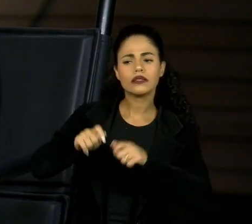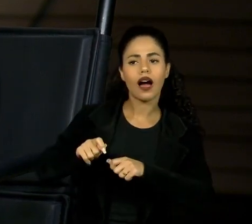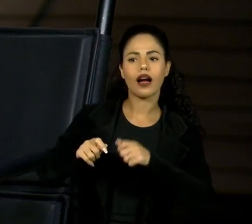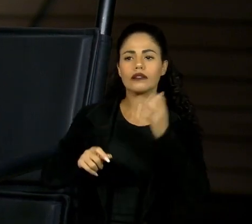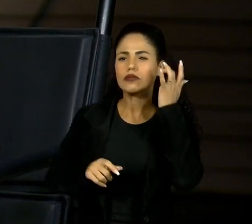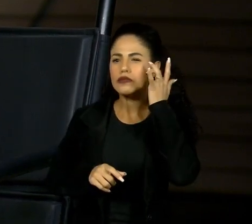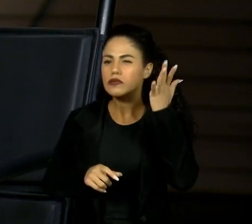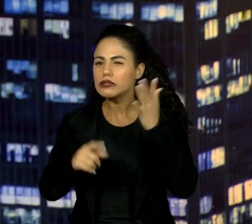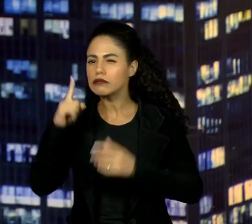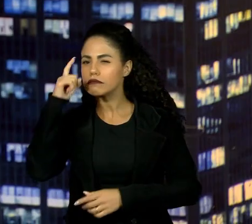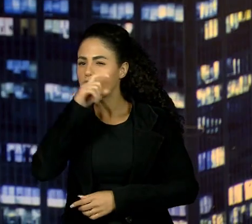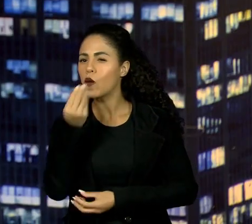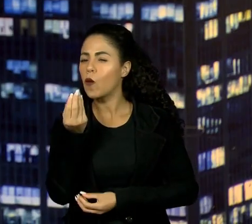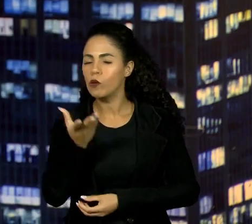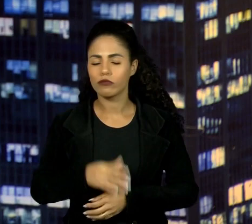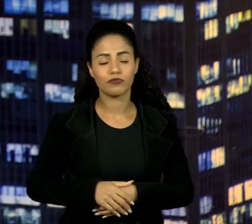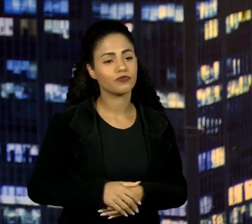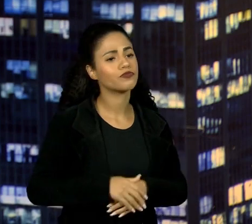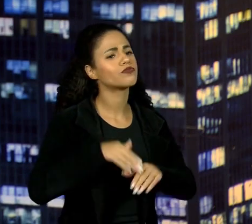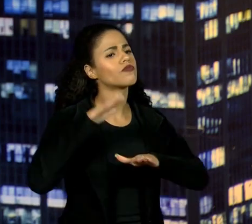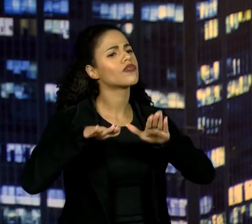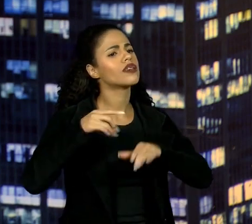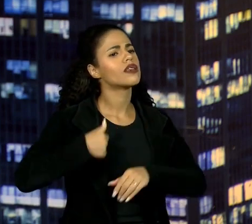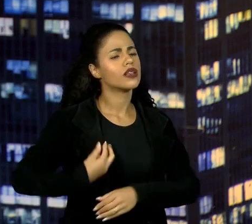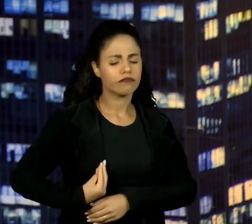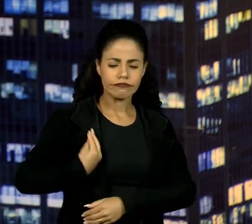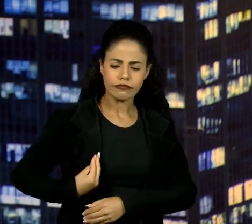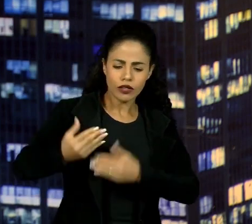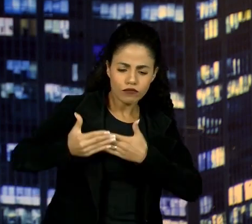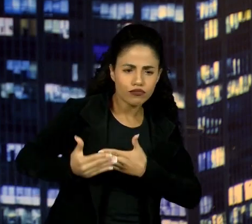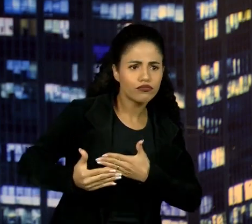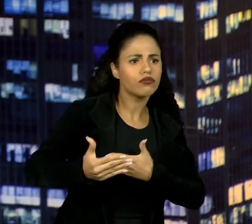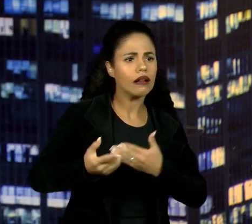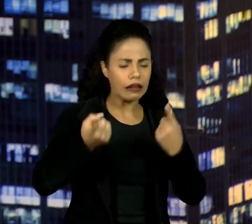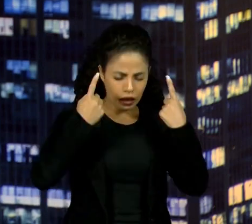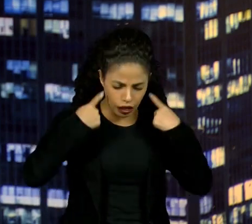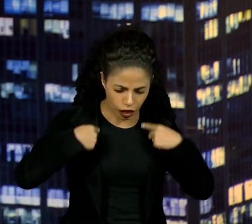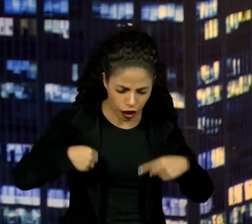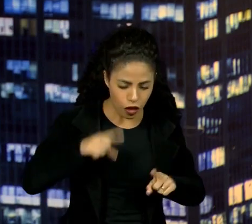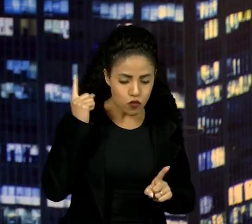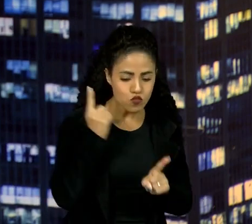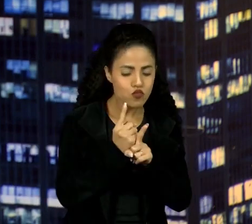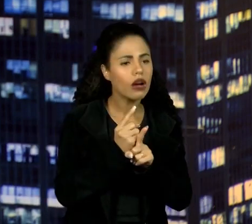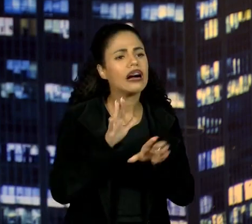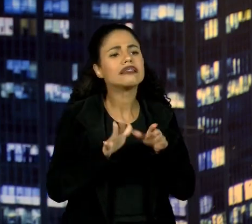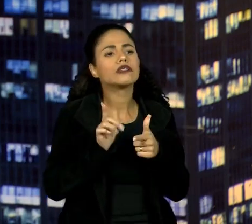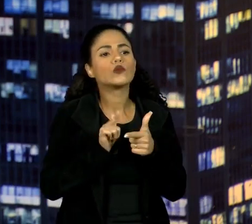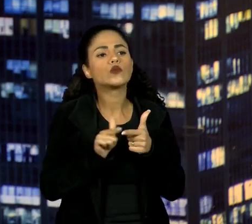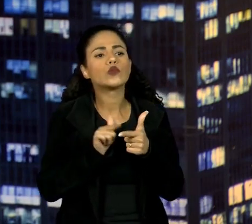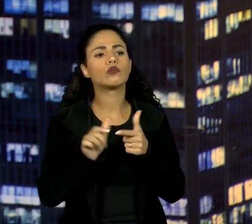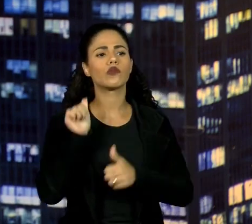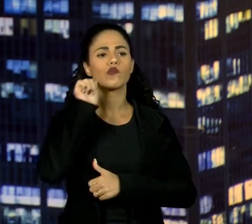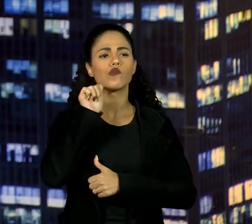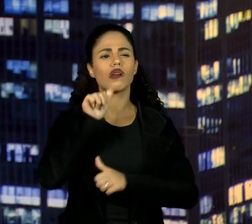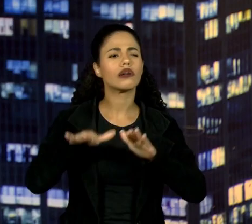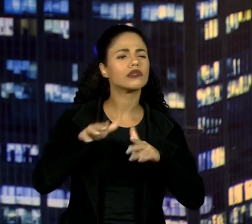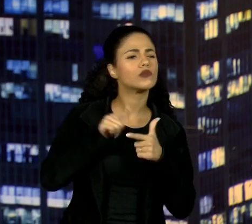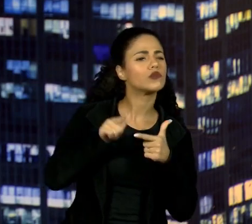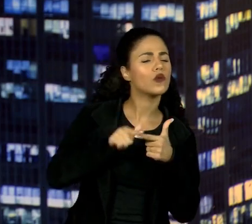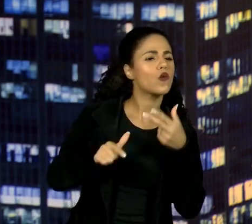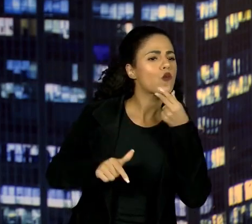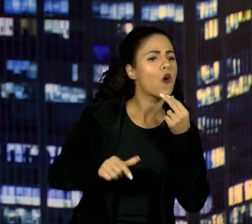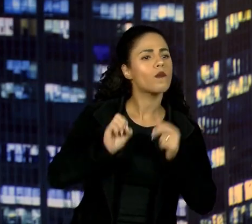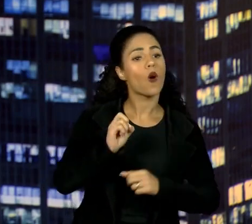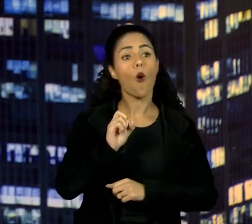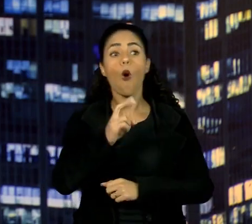mais difícil. E às vezes, né, nessa trajetória de exames, você encontra ali um probleminha na mulher, às vezes é no homem, às vezes